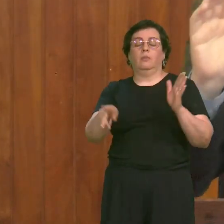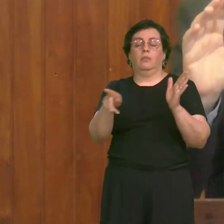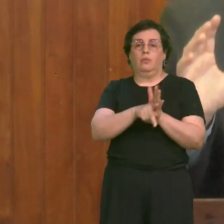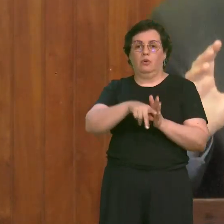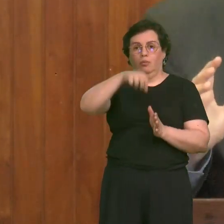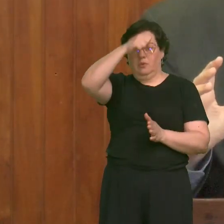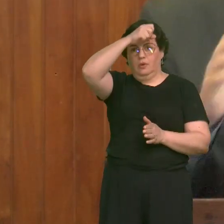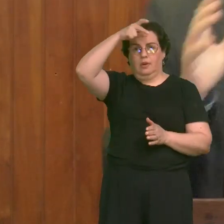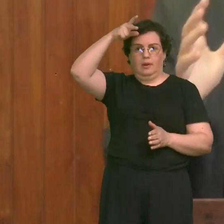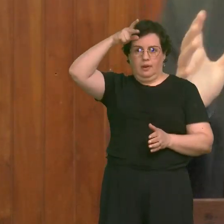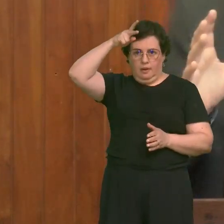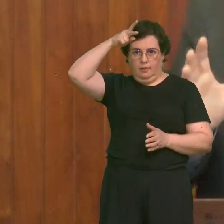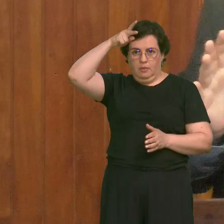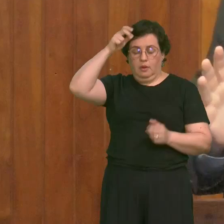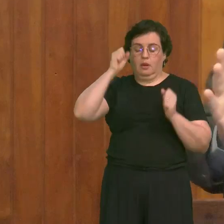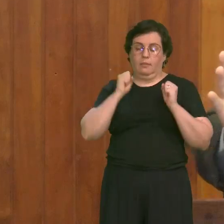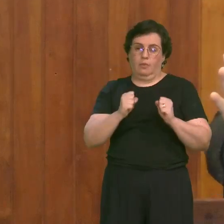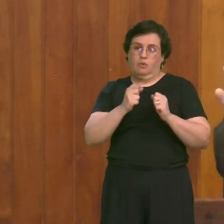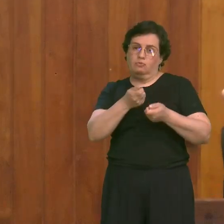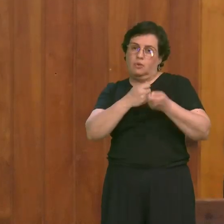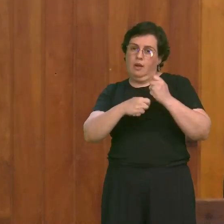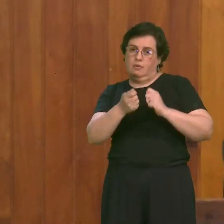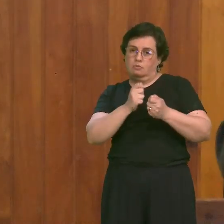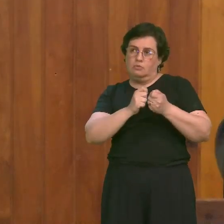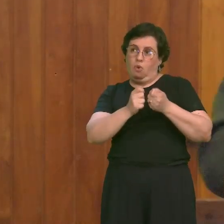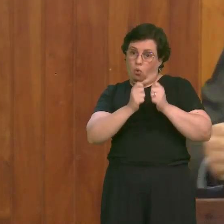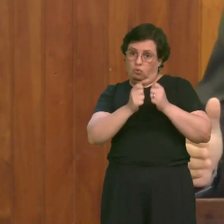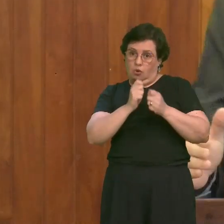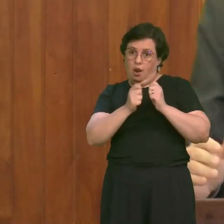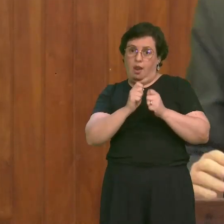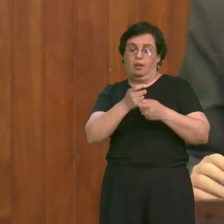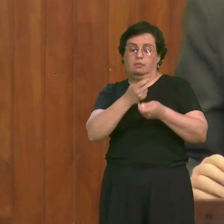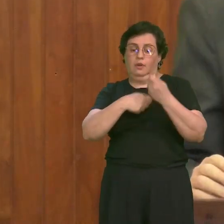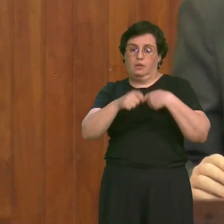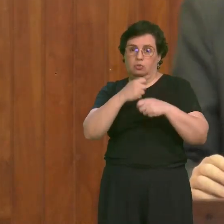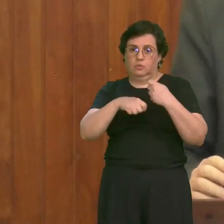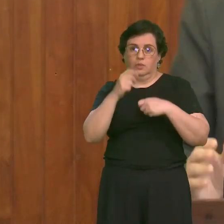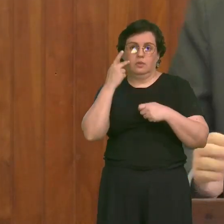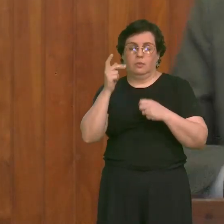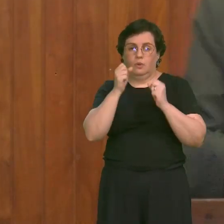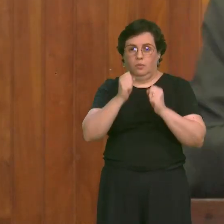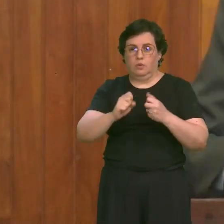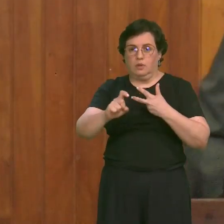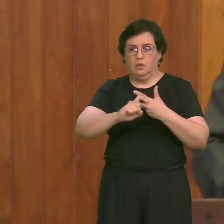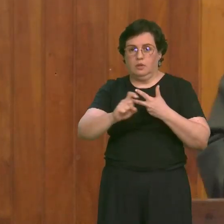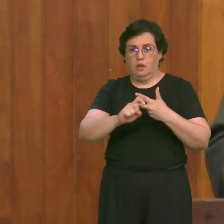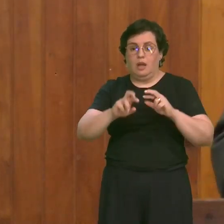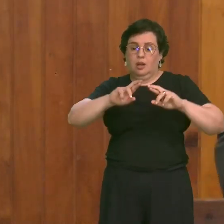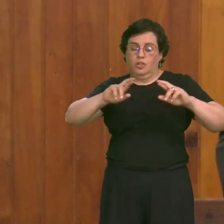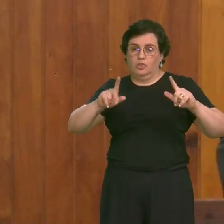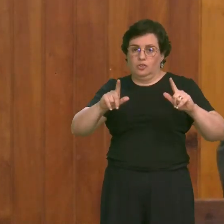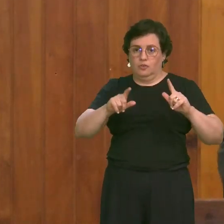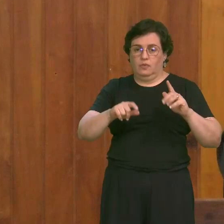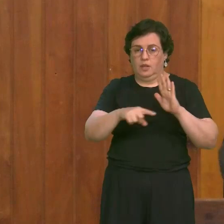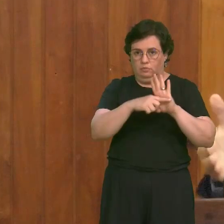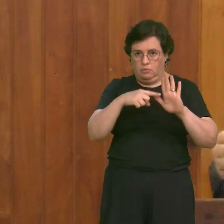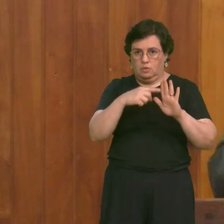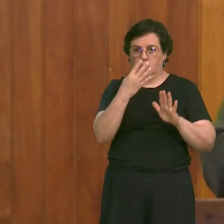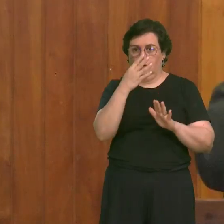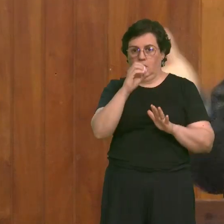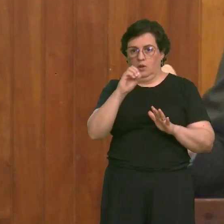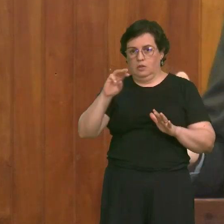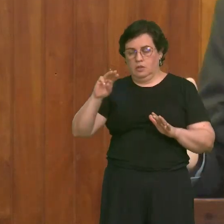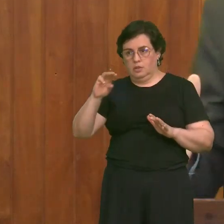de ser administrado pelo poder executivo a diferença de 400 milhões aí em questão ele está